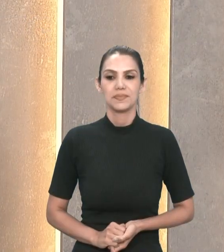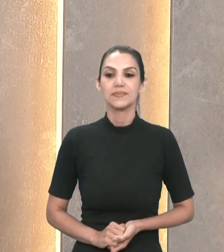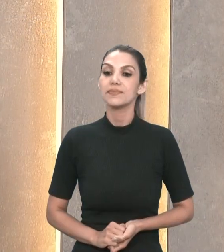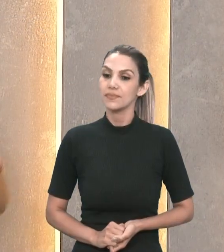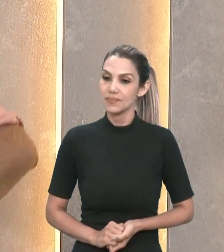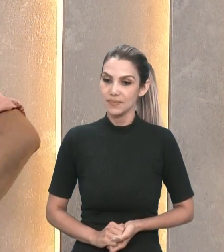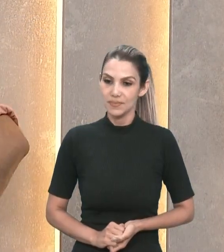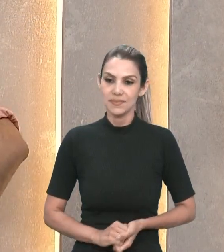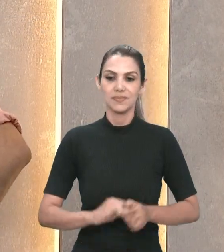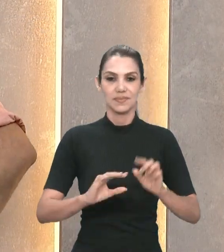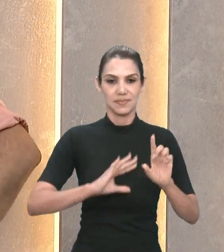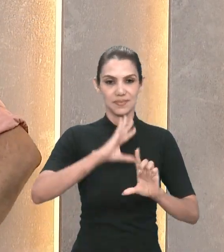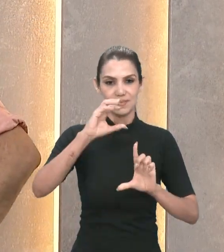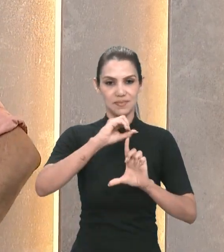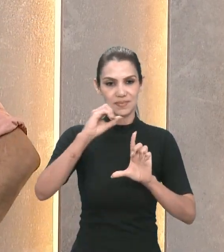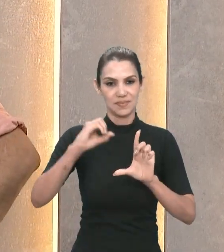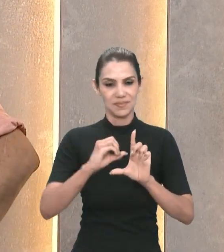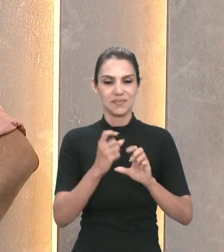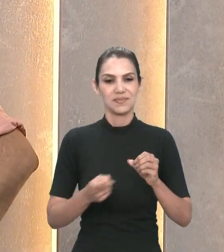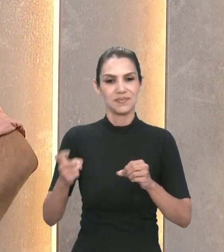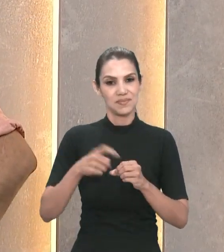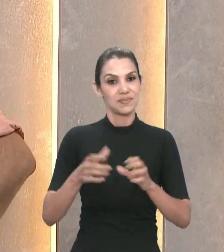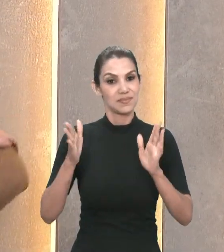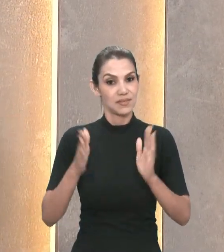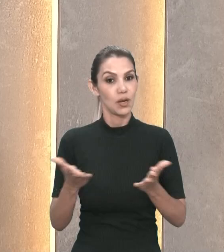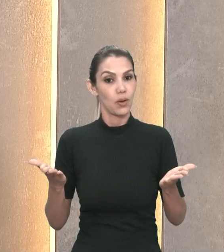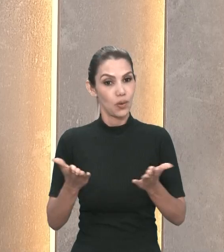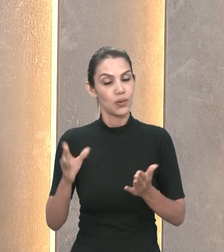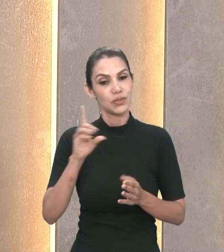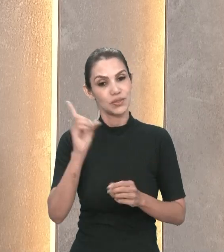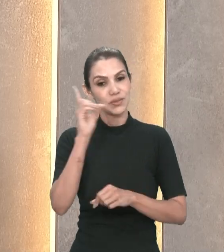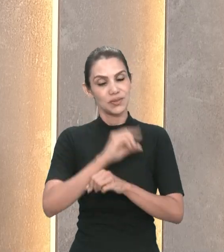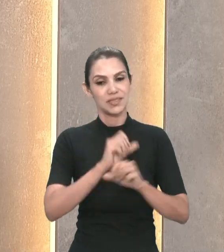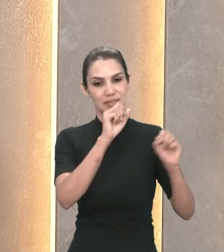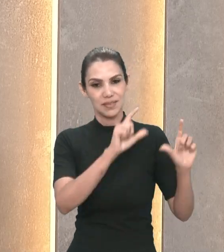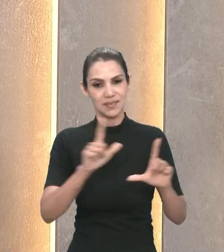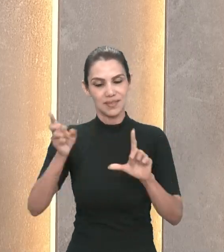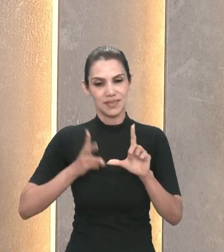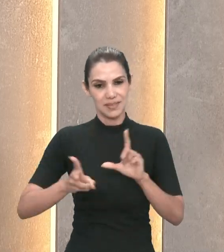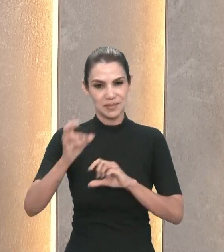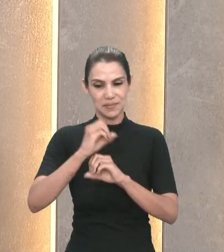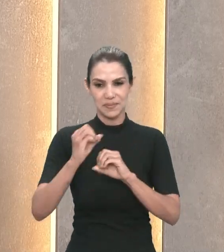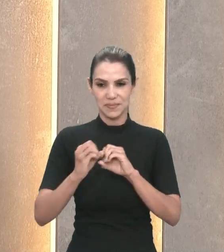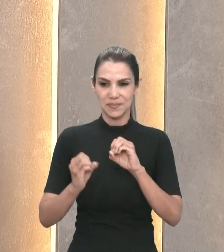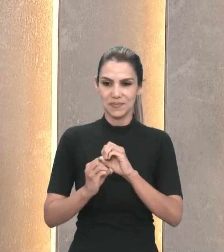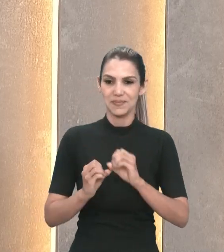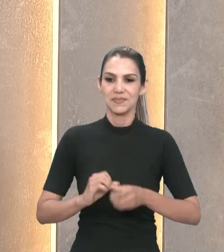Muito bem, já estamos de volta com o Mundo UFG e hoje é dia do quadro Sempre UFG.